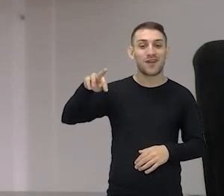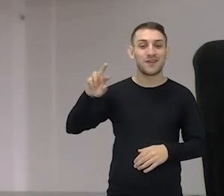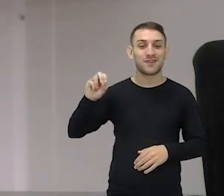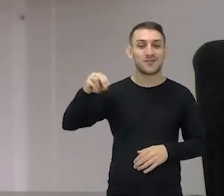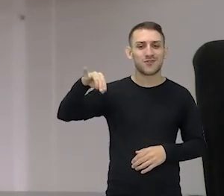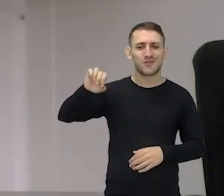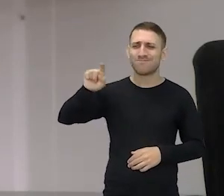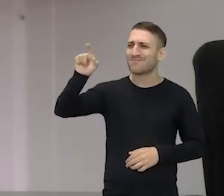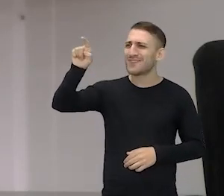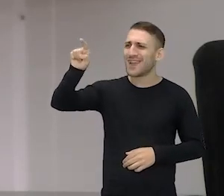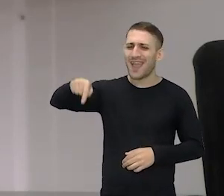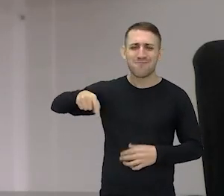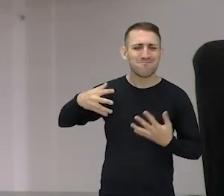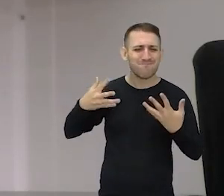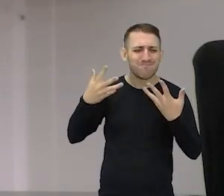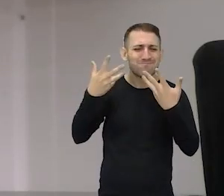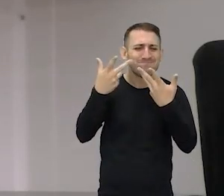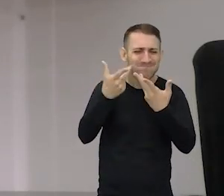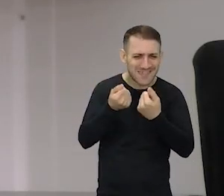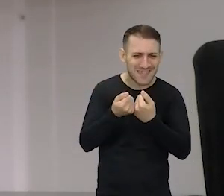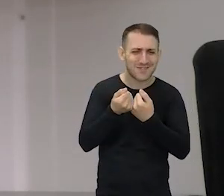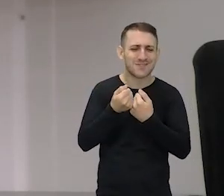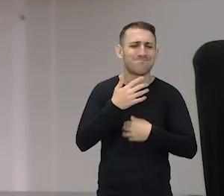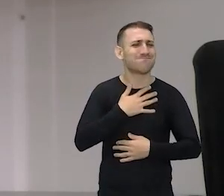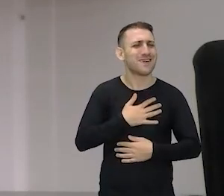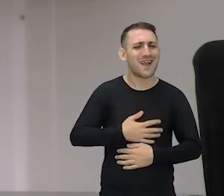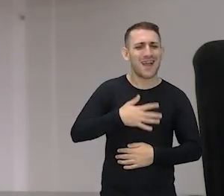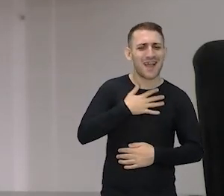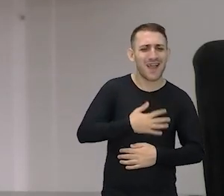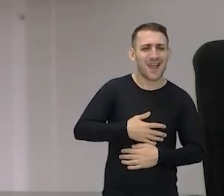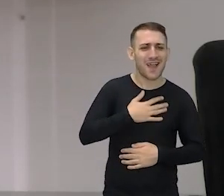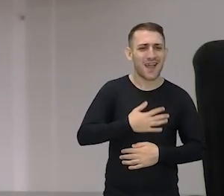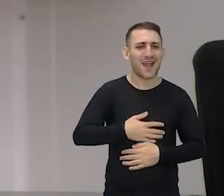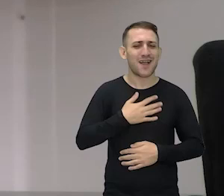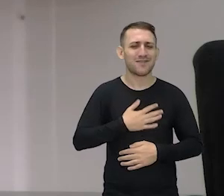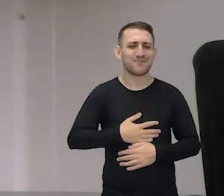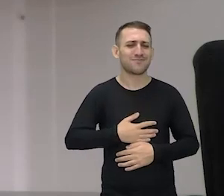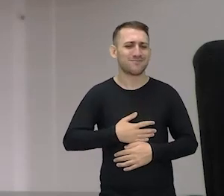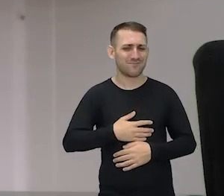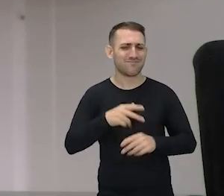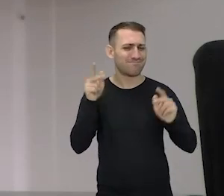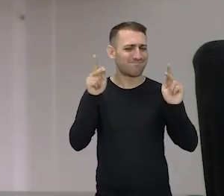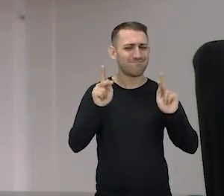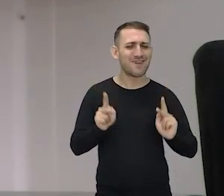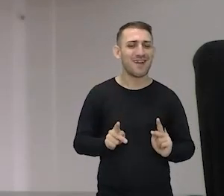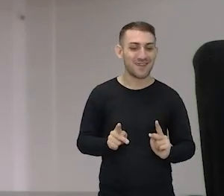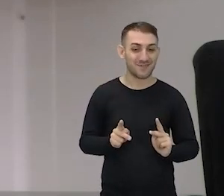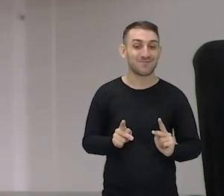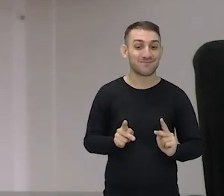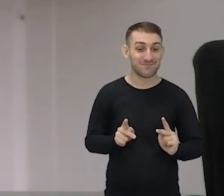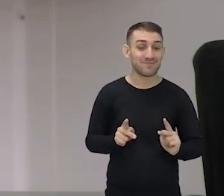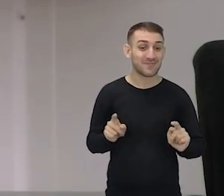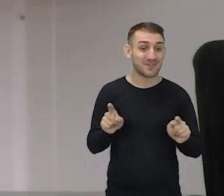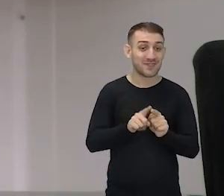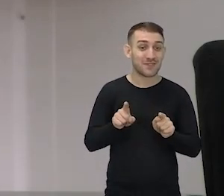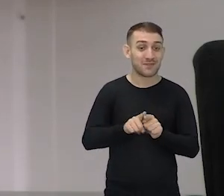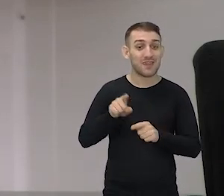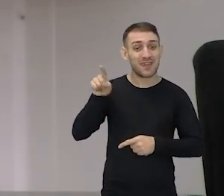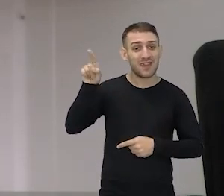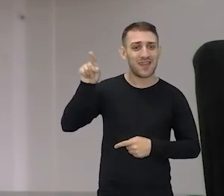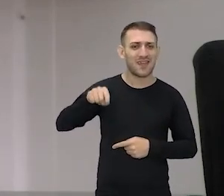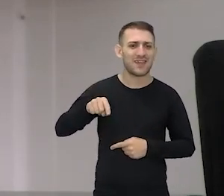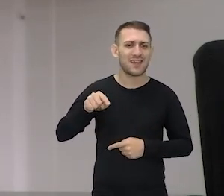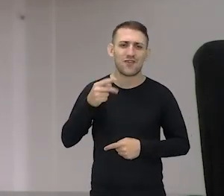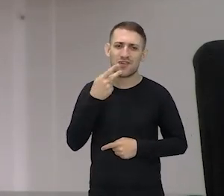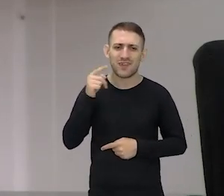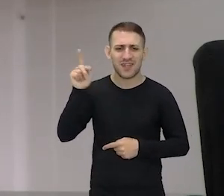ele é fantástico, assim, um professor muito tranquilo, muito sereno, assim, e ele é, olha, eu falo que